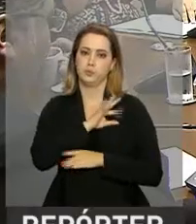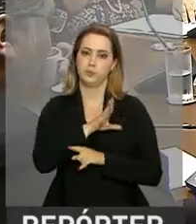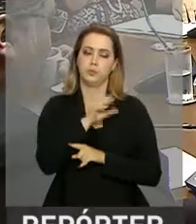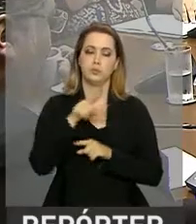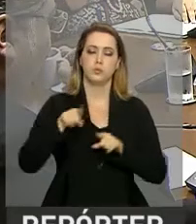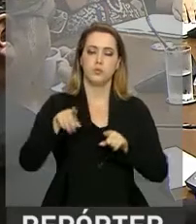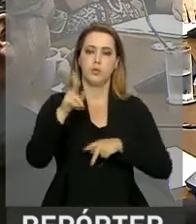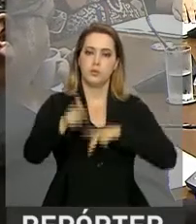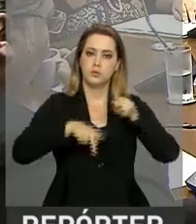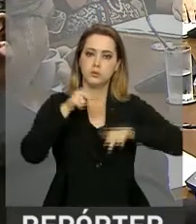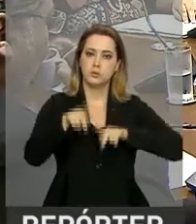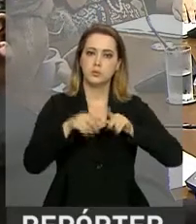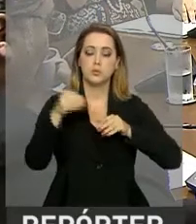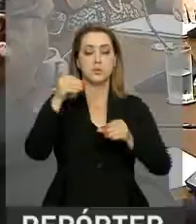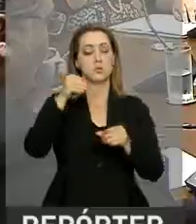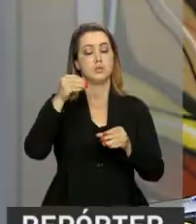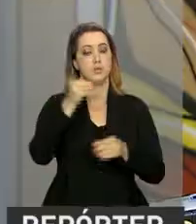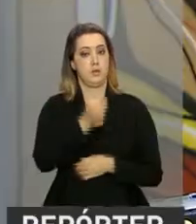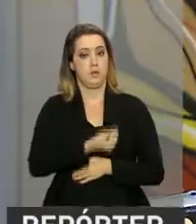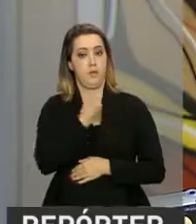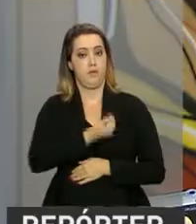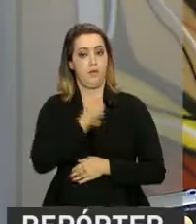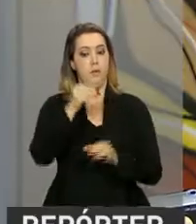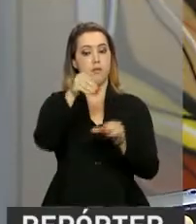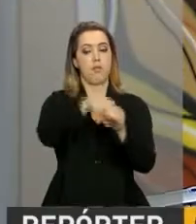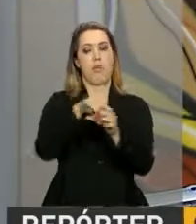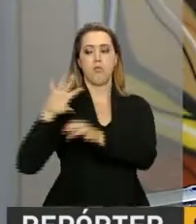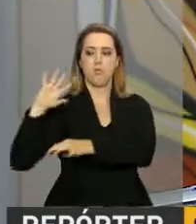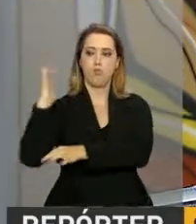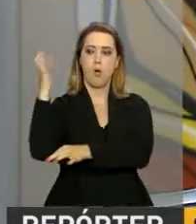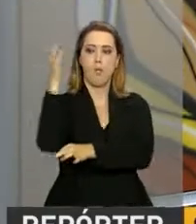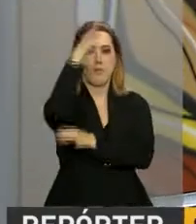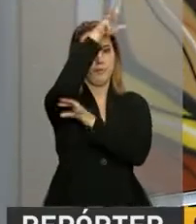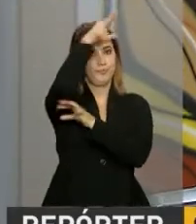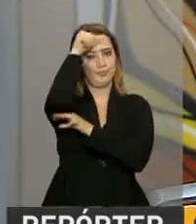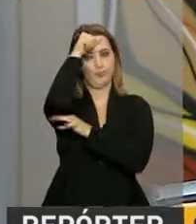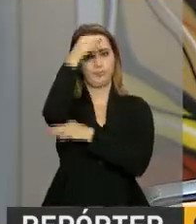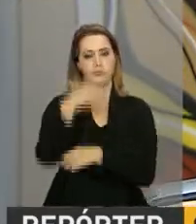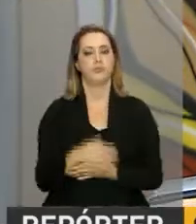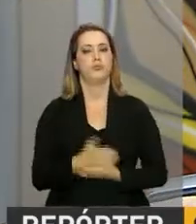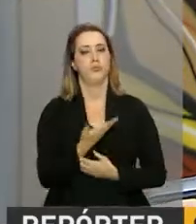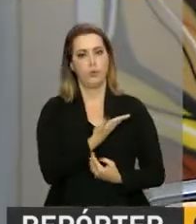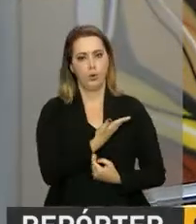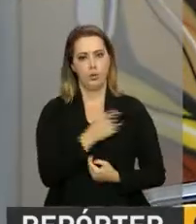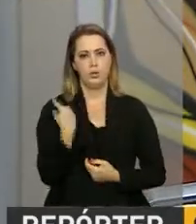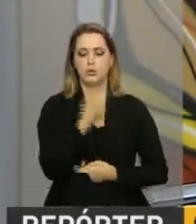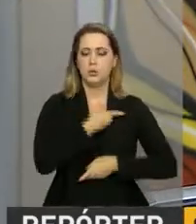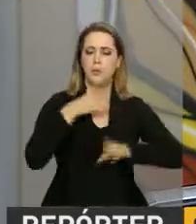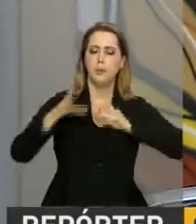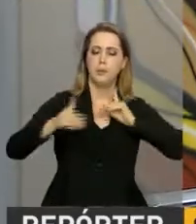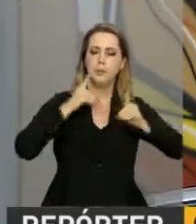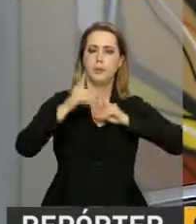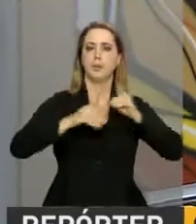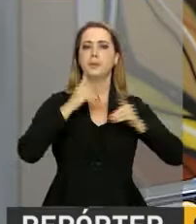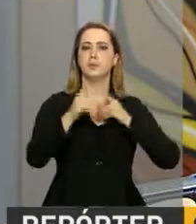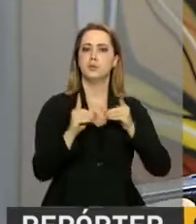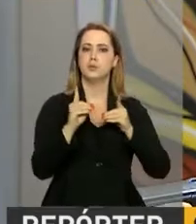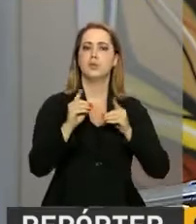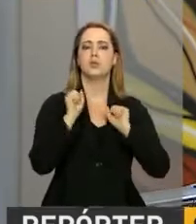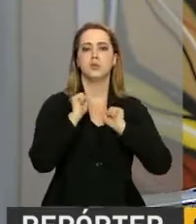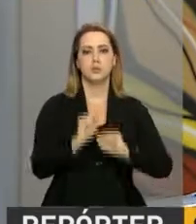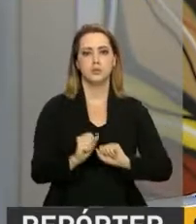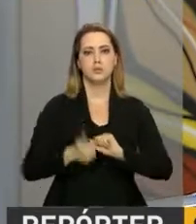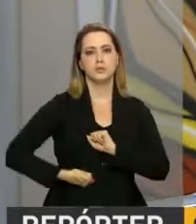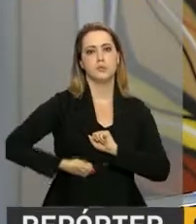população que vive na floresta amazônica está discutindo fórmulas que possam qualificar o bem